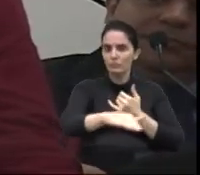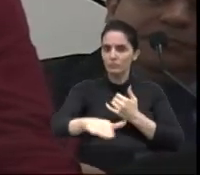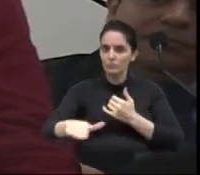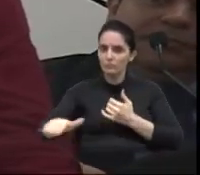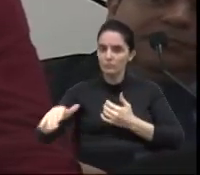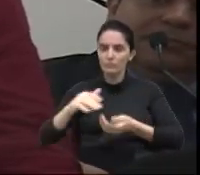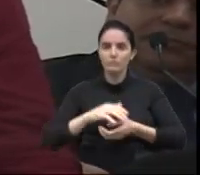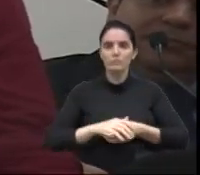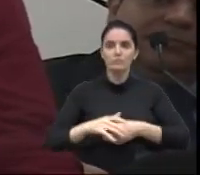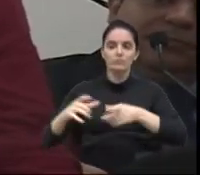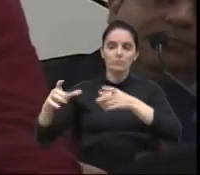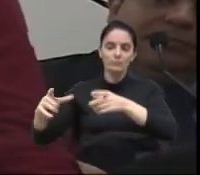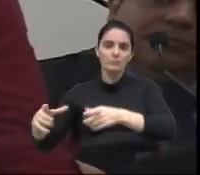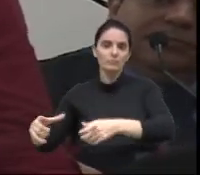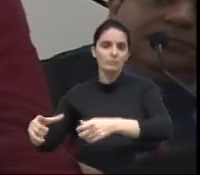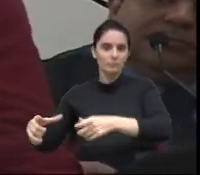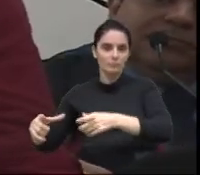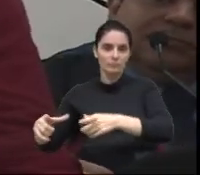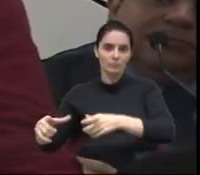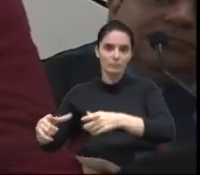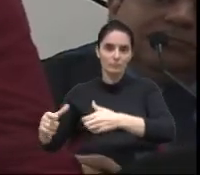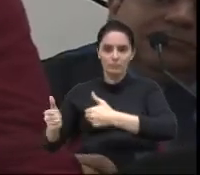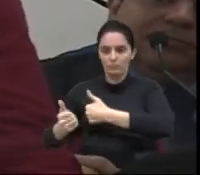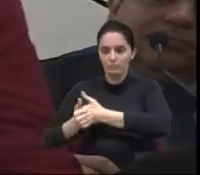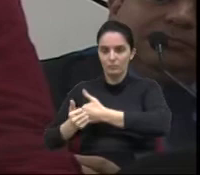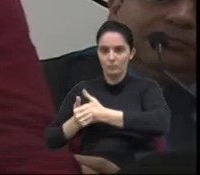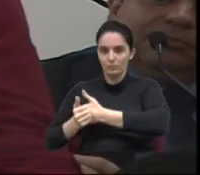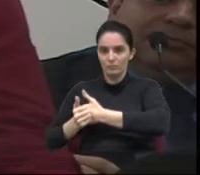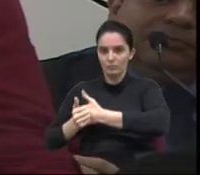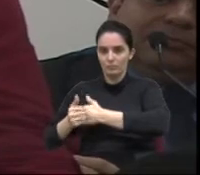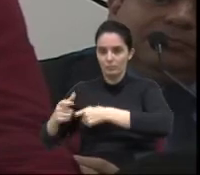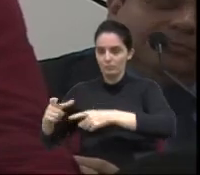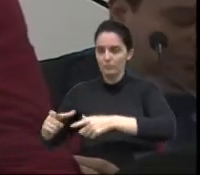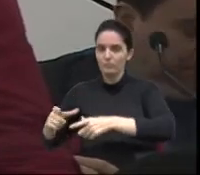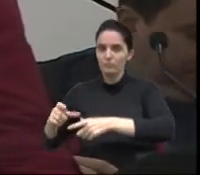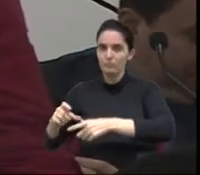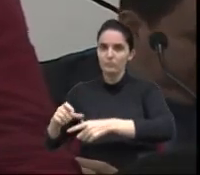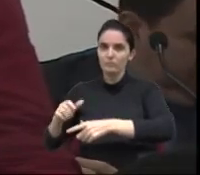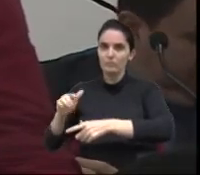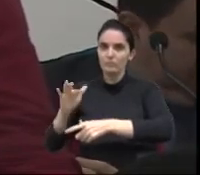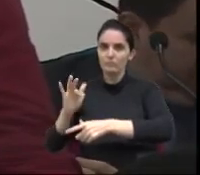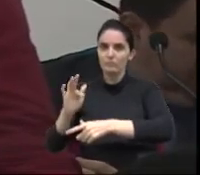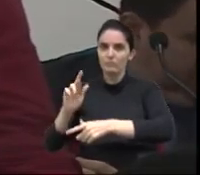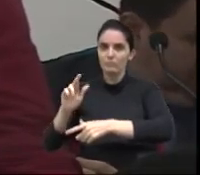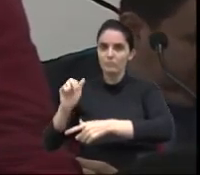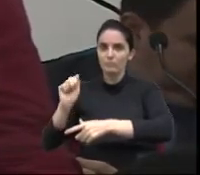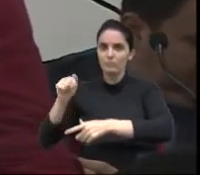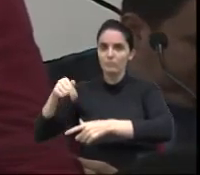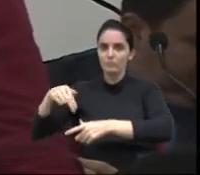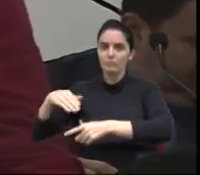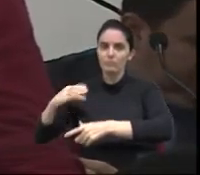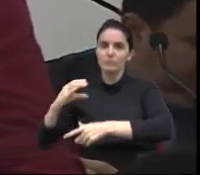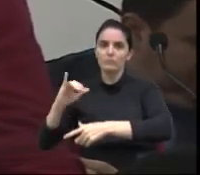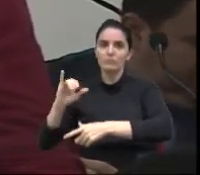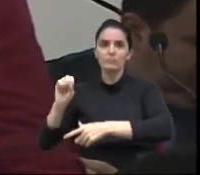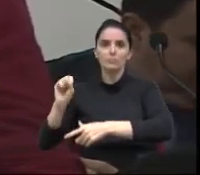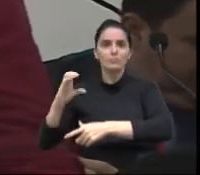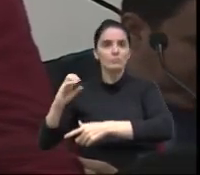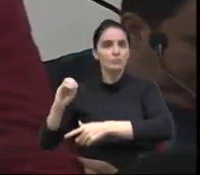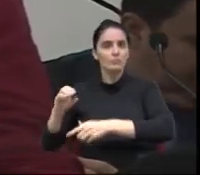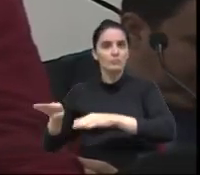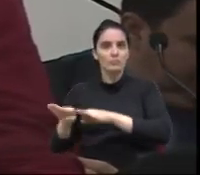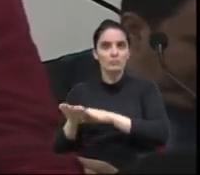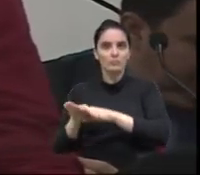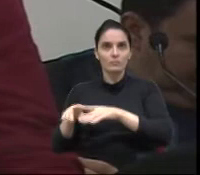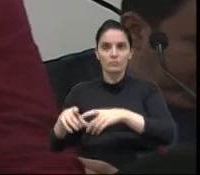numa área ali ao lado da comunidade São Francisco. Mas também quero estender, já tem outros requerimentos que eu fiz, com relação ao